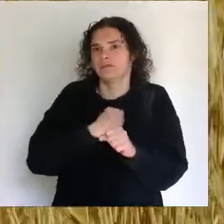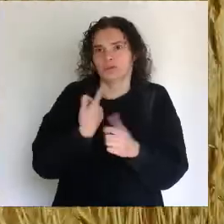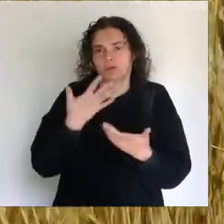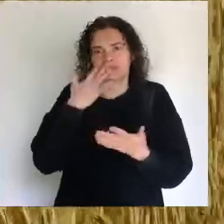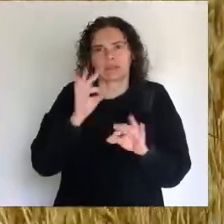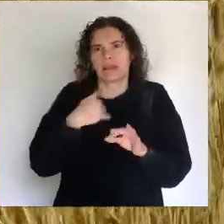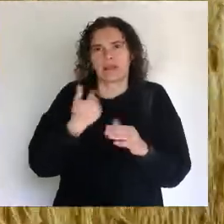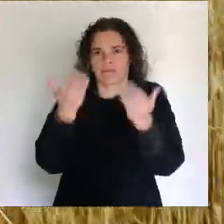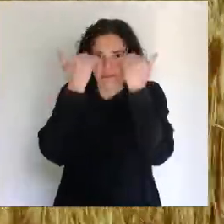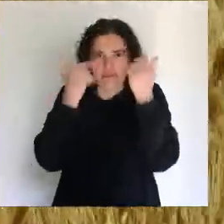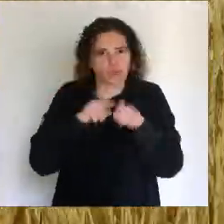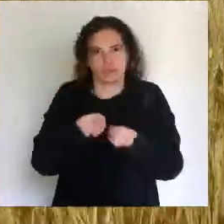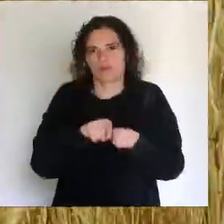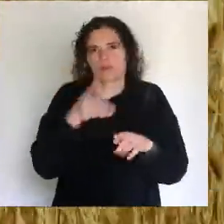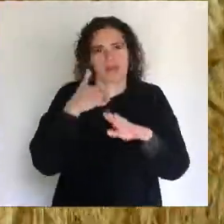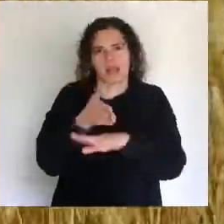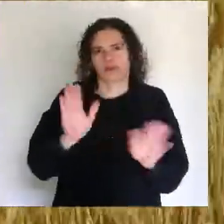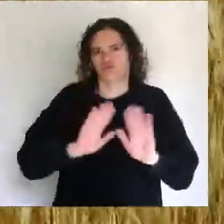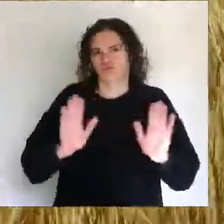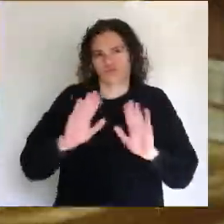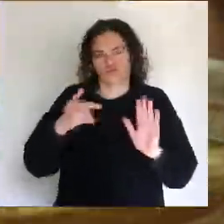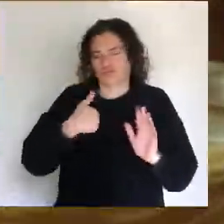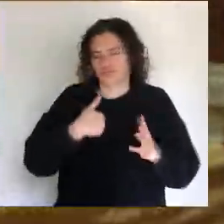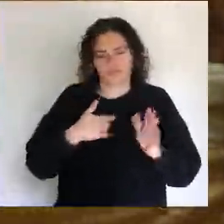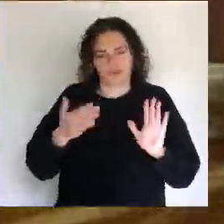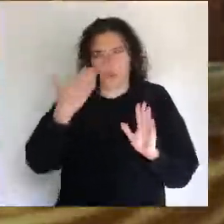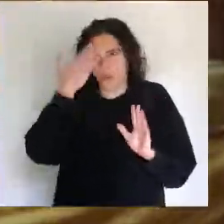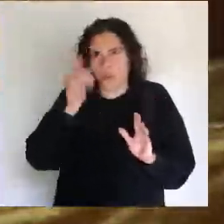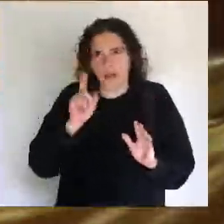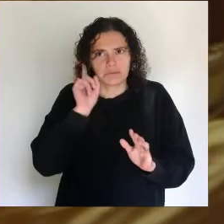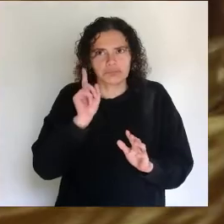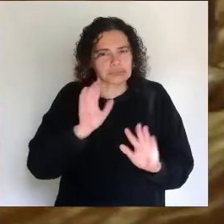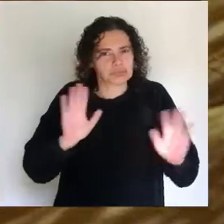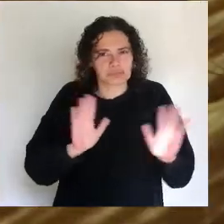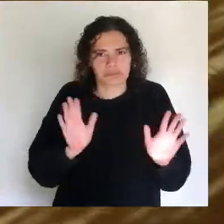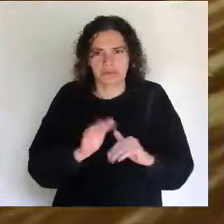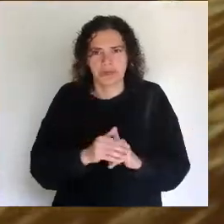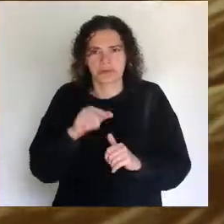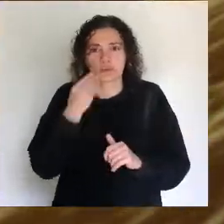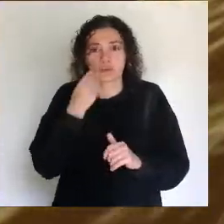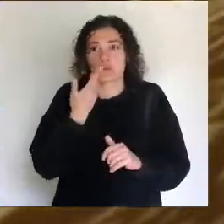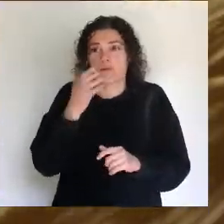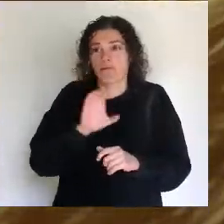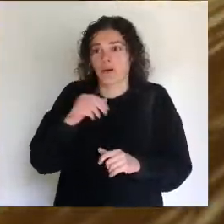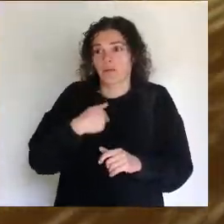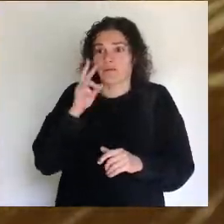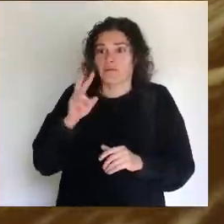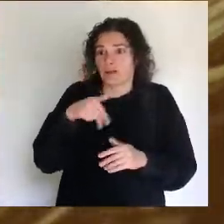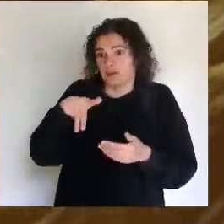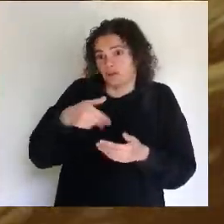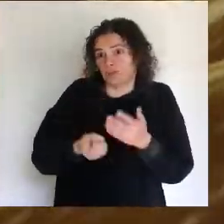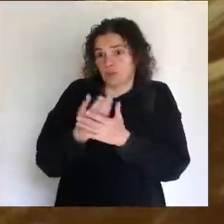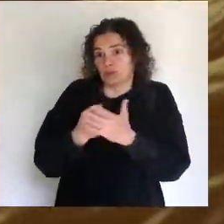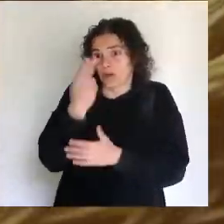tento ter uma mensagem política direta, nem considero que isso seja importante para a maneira como eu vejo a produção